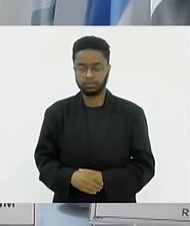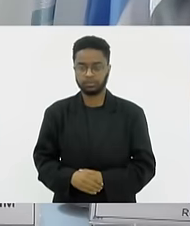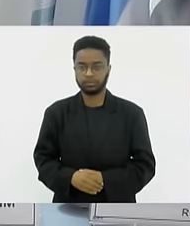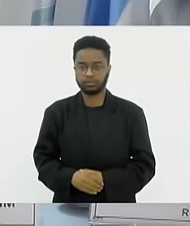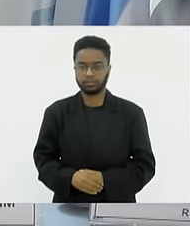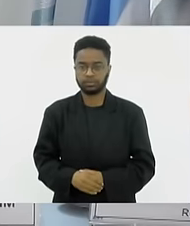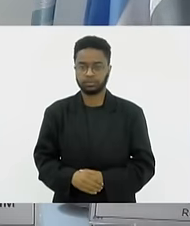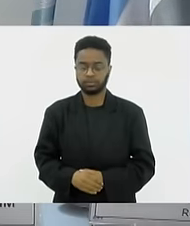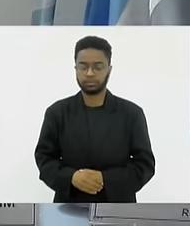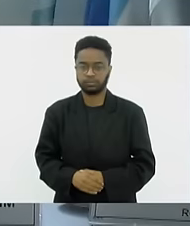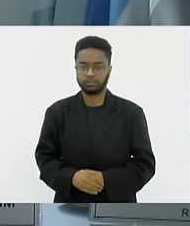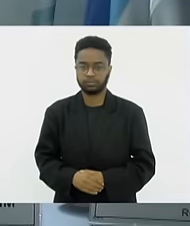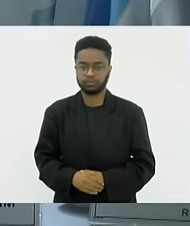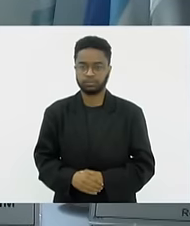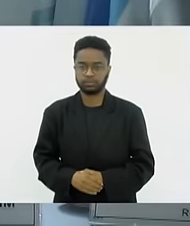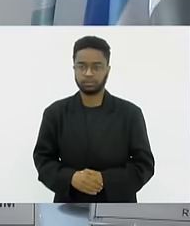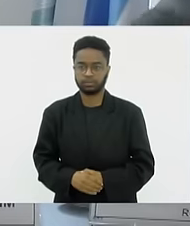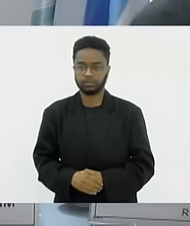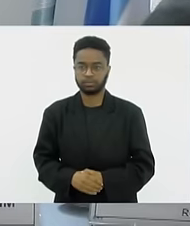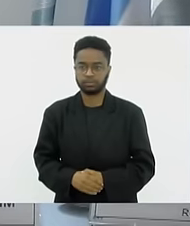que é o seguinte,